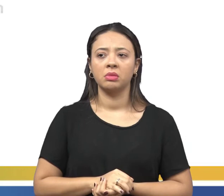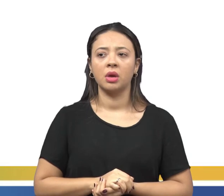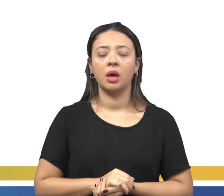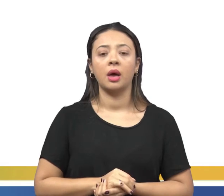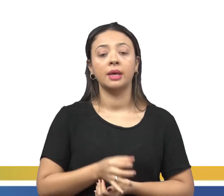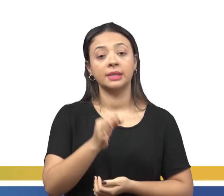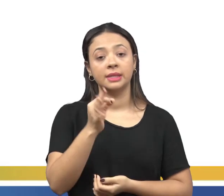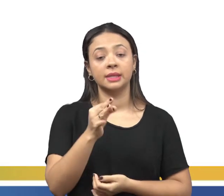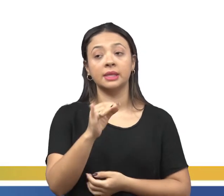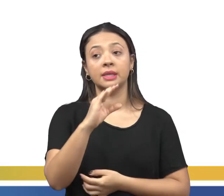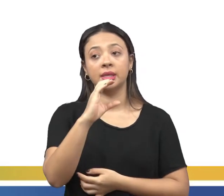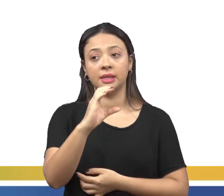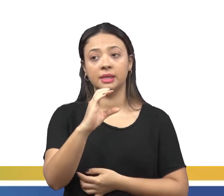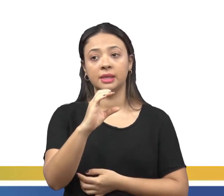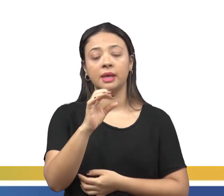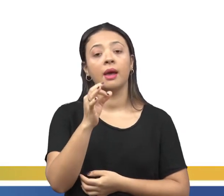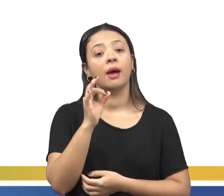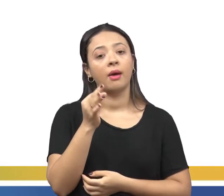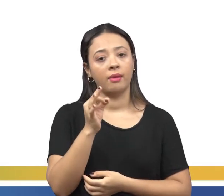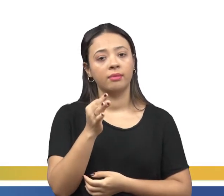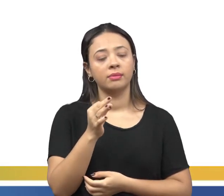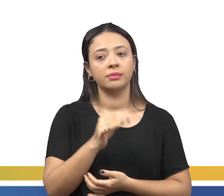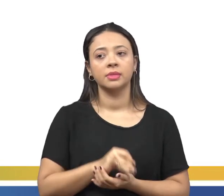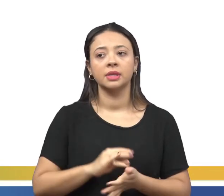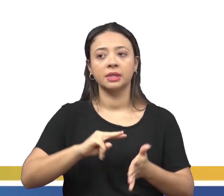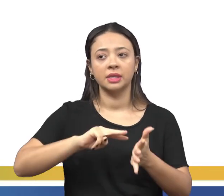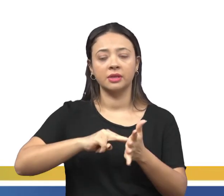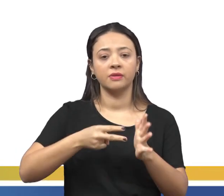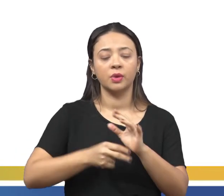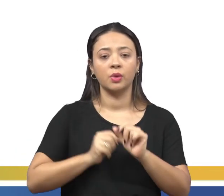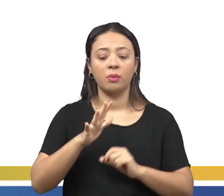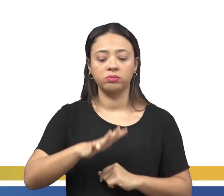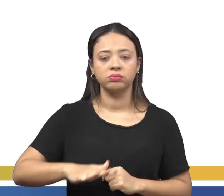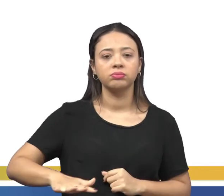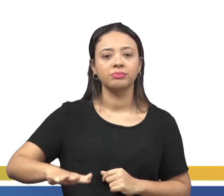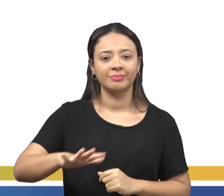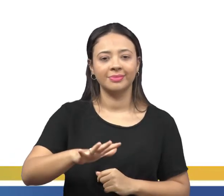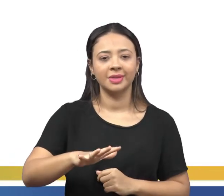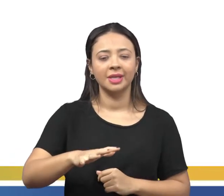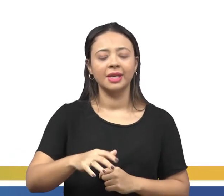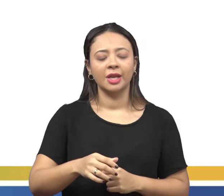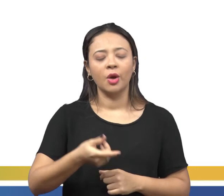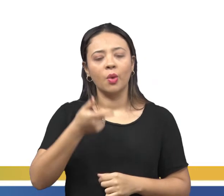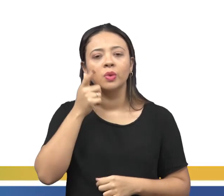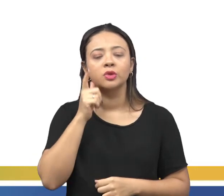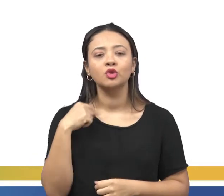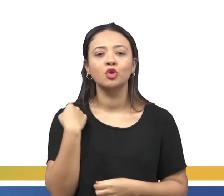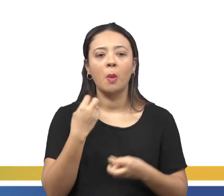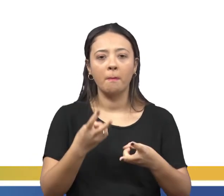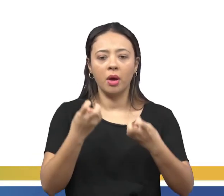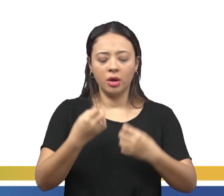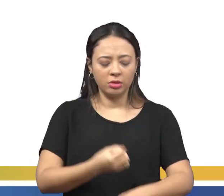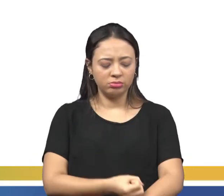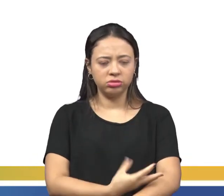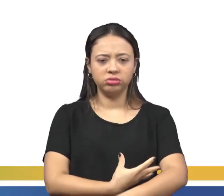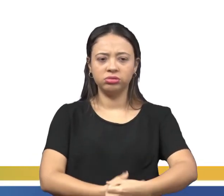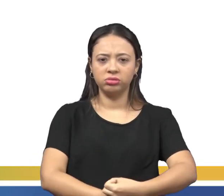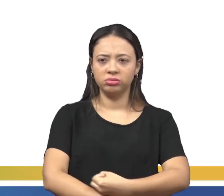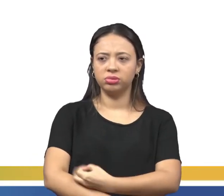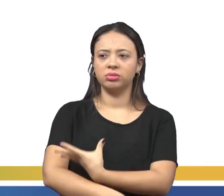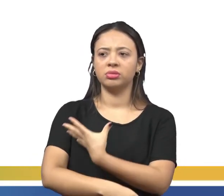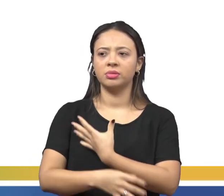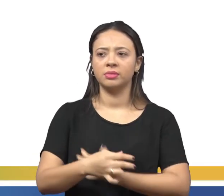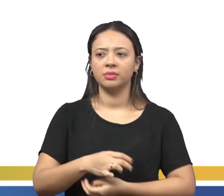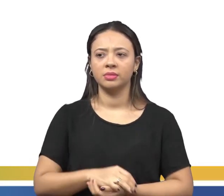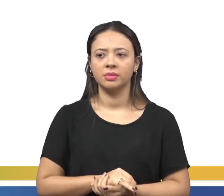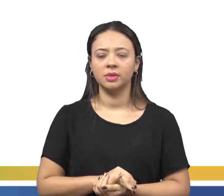Alternativa C é a alternativa correta. Dizer que a paisagem pode alcançar um aspecto emocional significa que sua materialidade, né, a